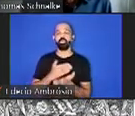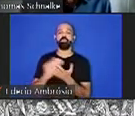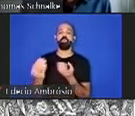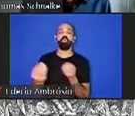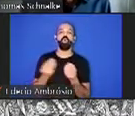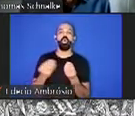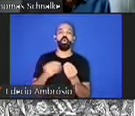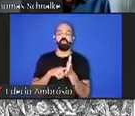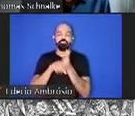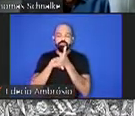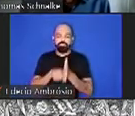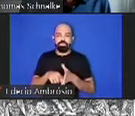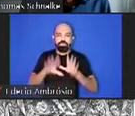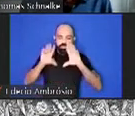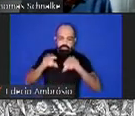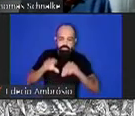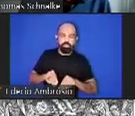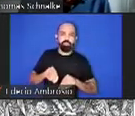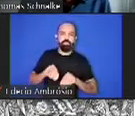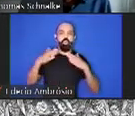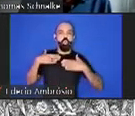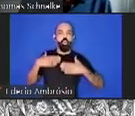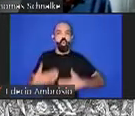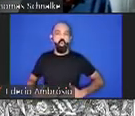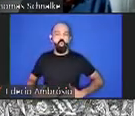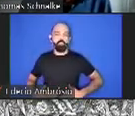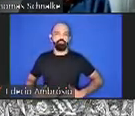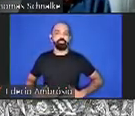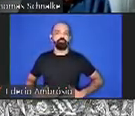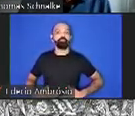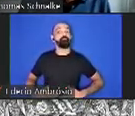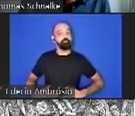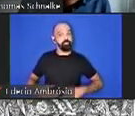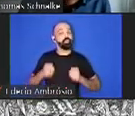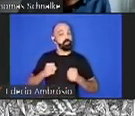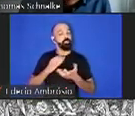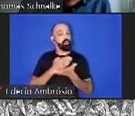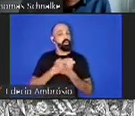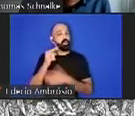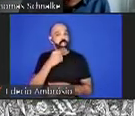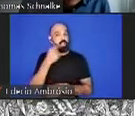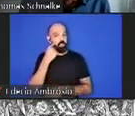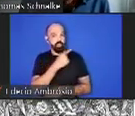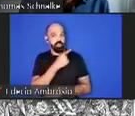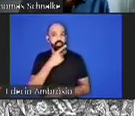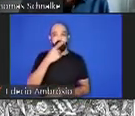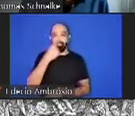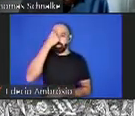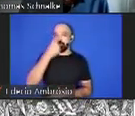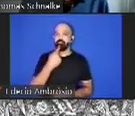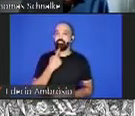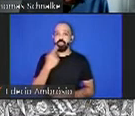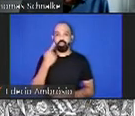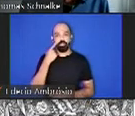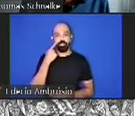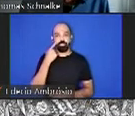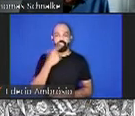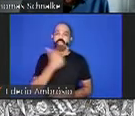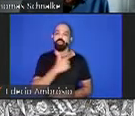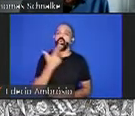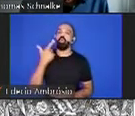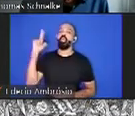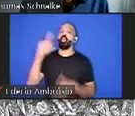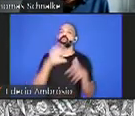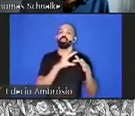corpo humano de forma moderna? Nós podemos muito bem começar com essa imagem que vocês talvez tenham visto em outros